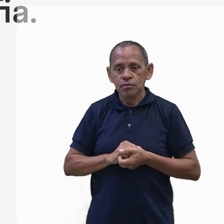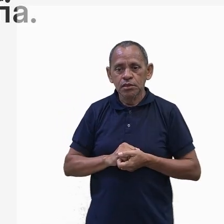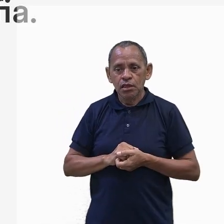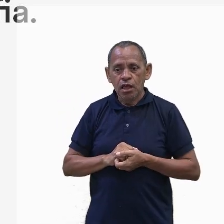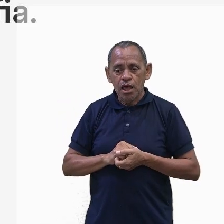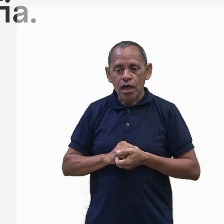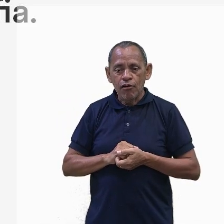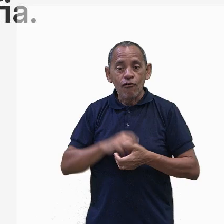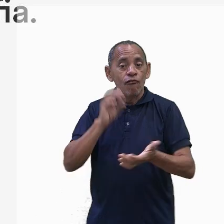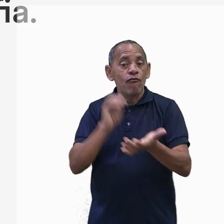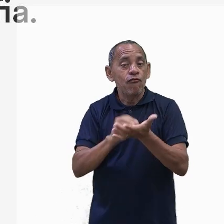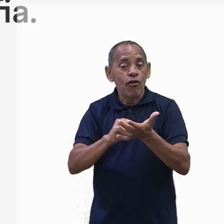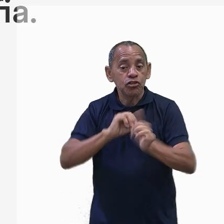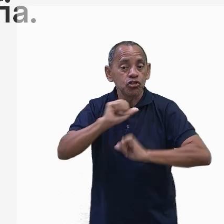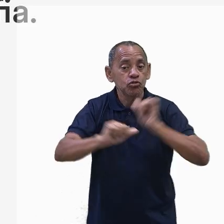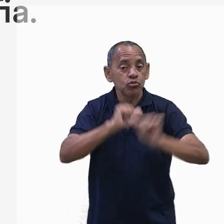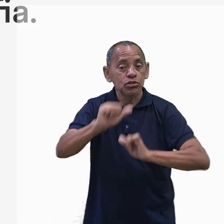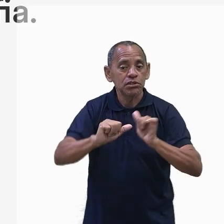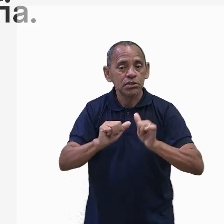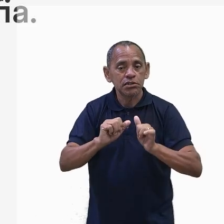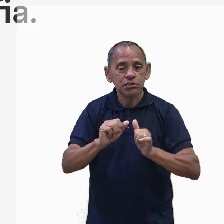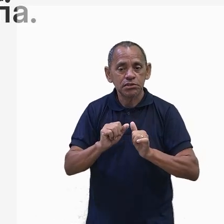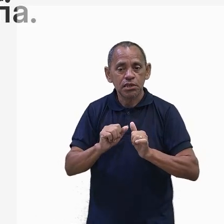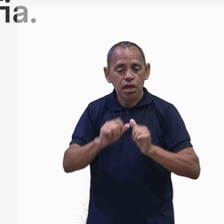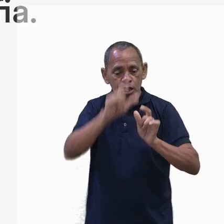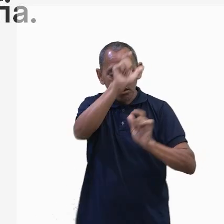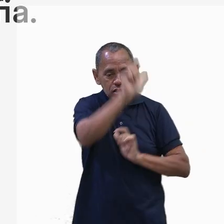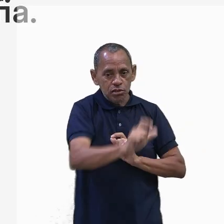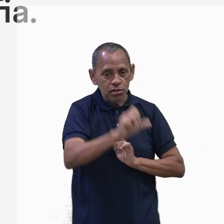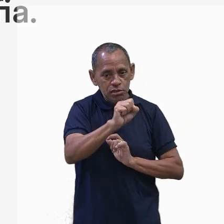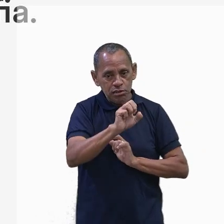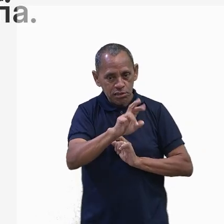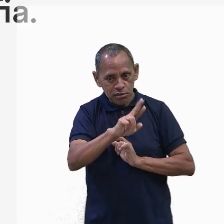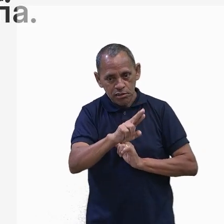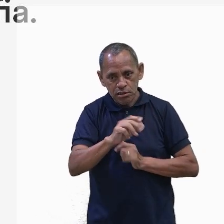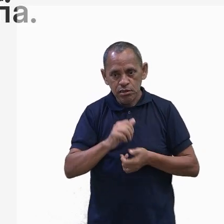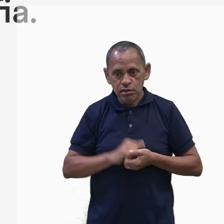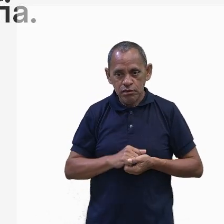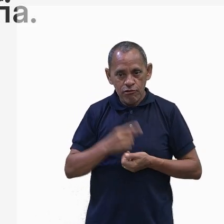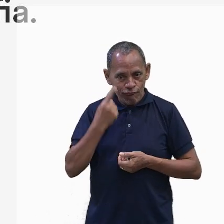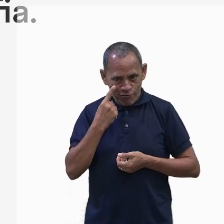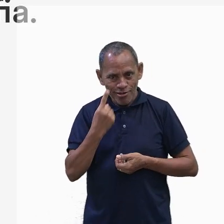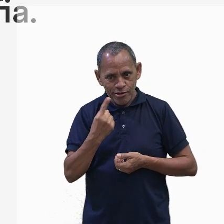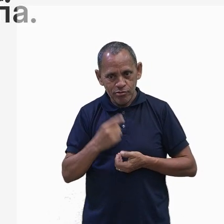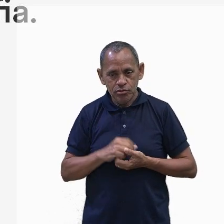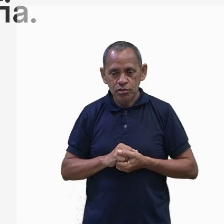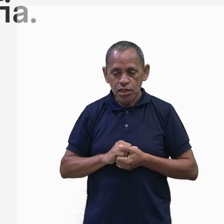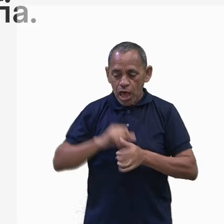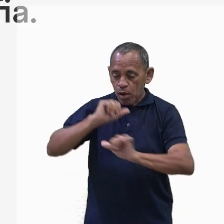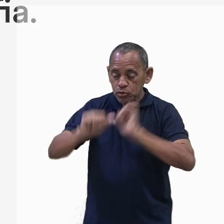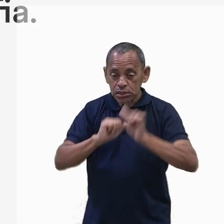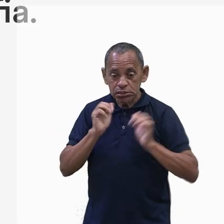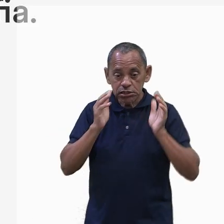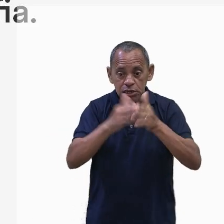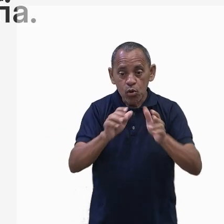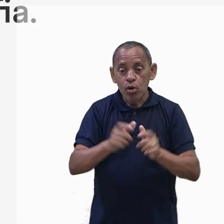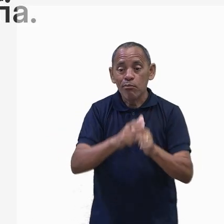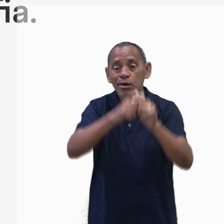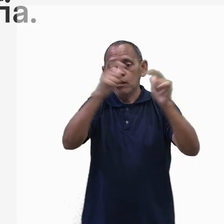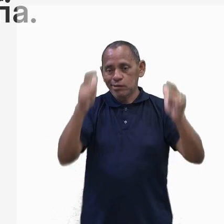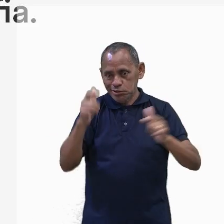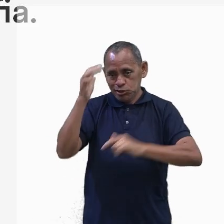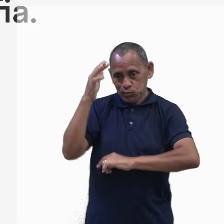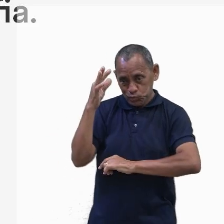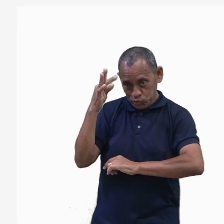e a mudança no mundo sensível que a gente vê vai ser uma questão central aí. Porque para a maioria dos filósofos,